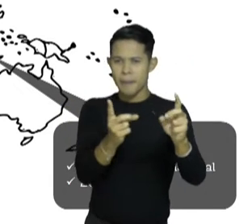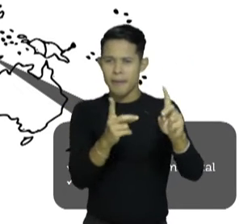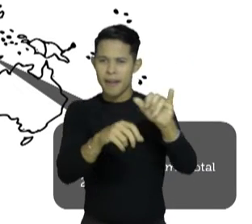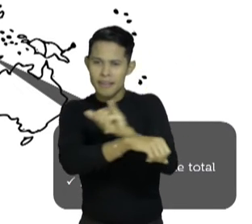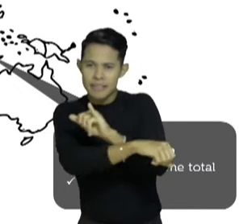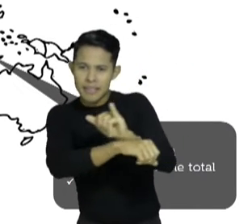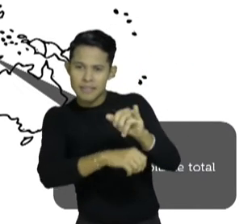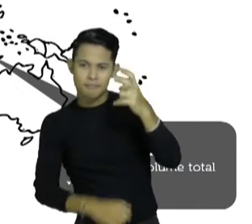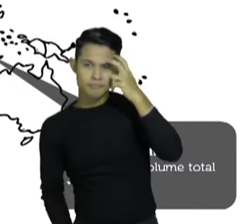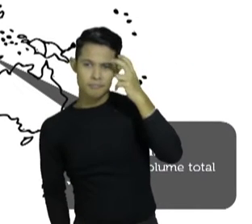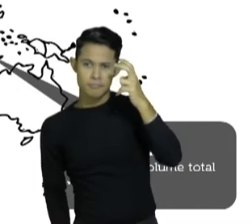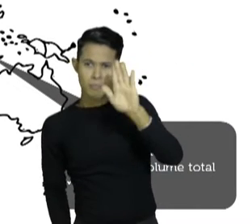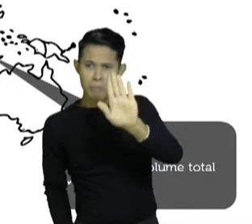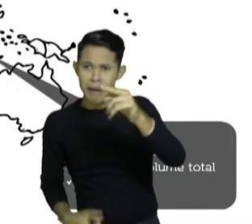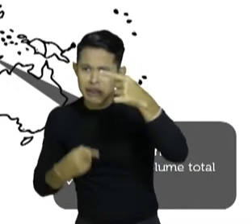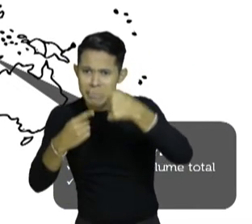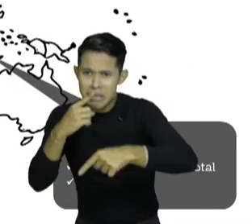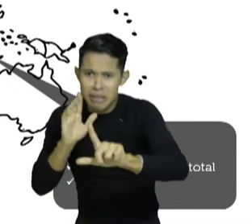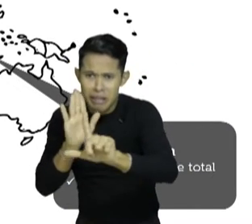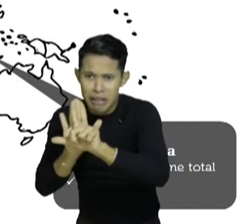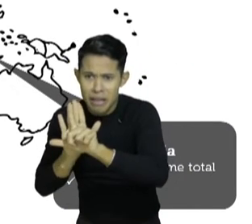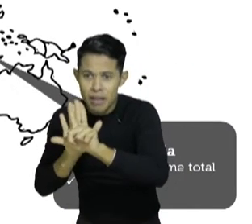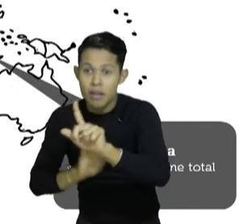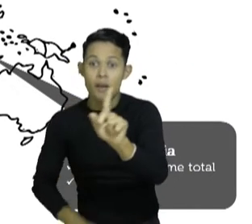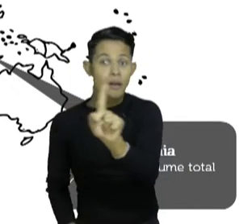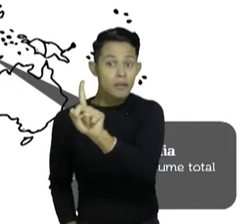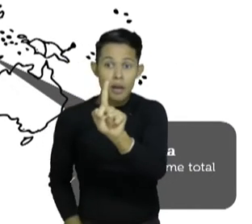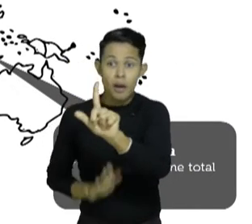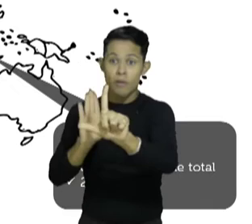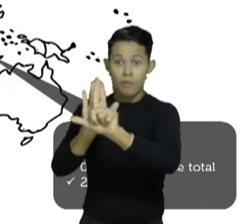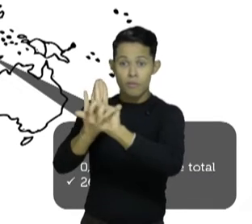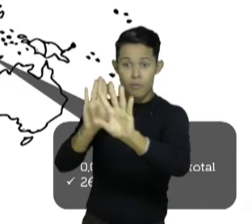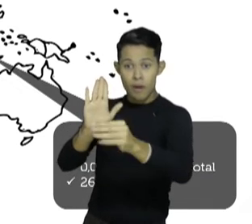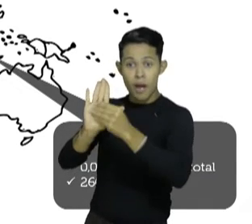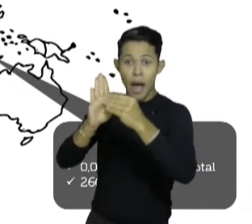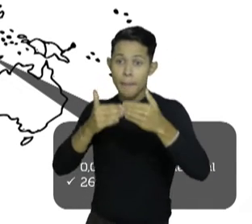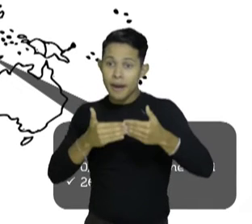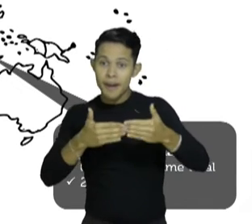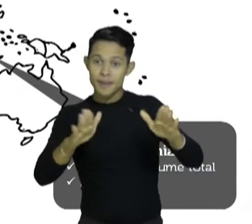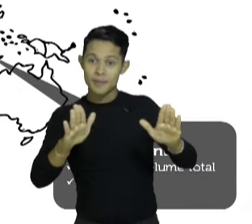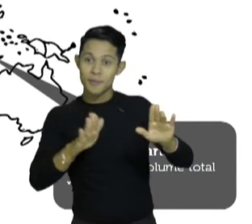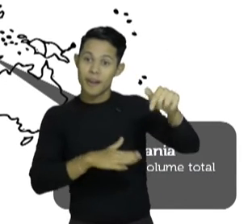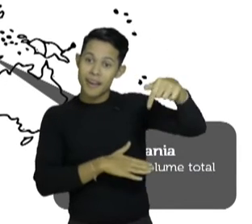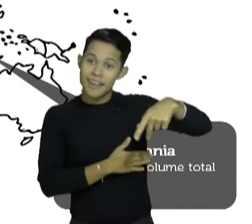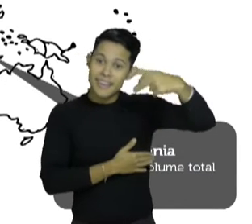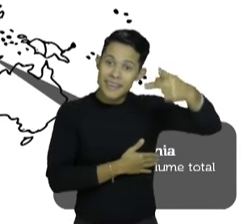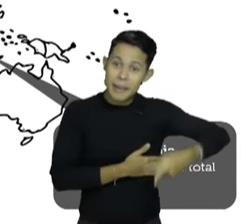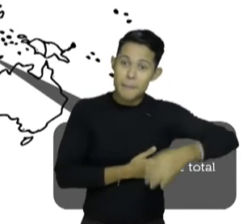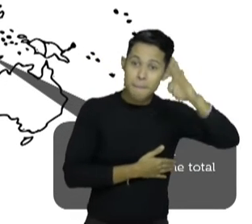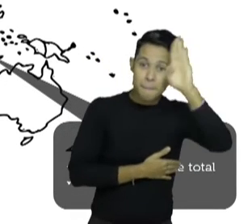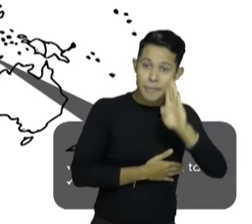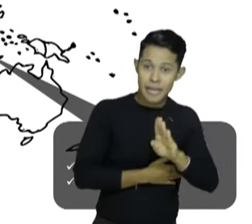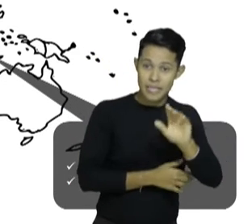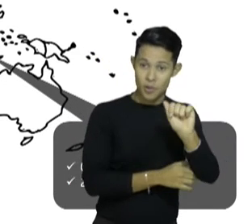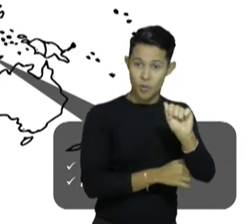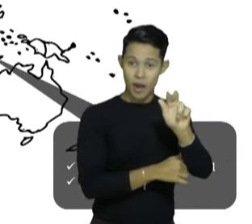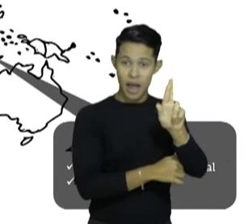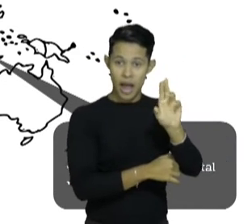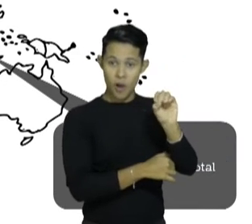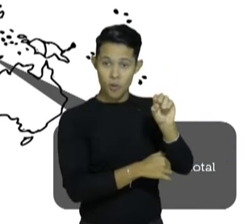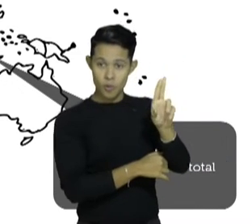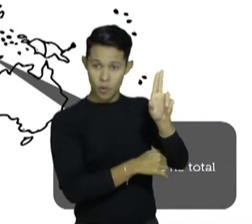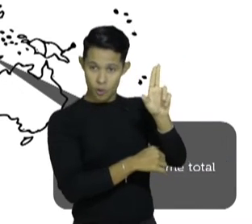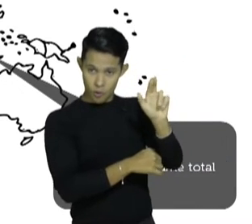Acharam a brech estão fazendo isso nós exportamos aqui pro Chile nós Aurora exportamos carne suí pro Chile